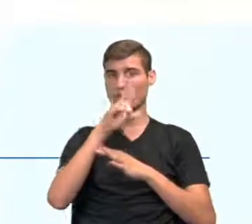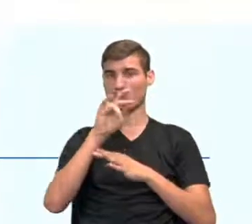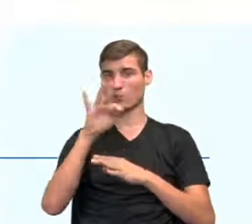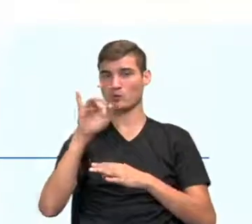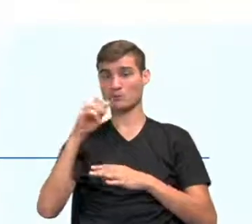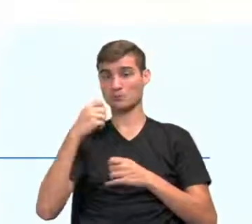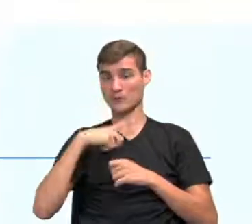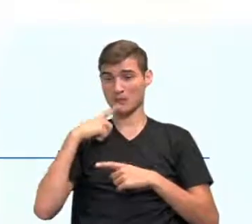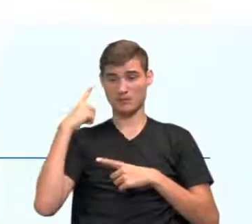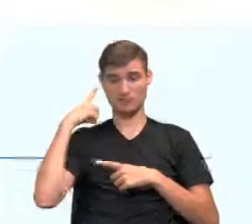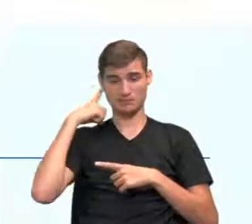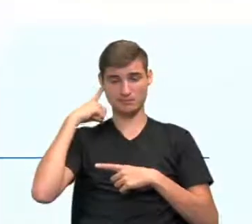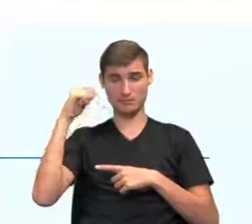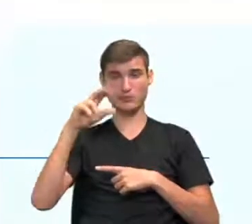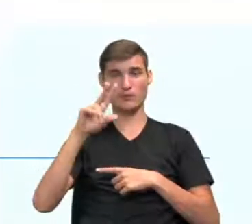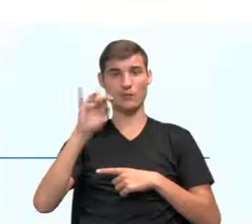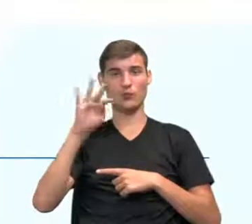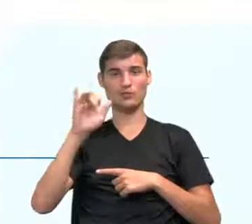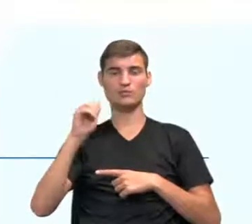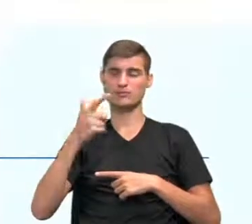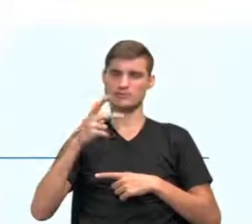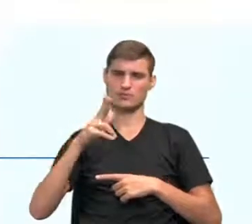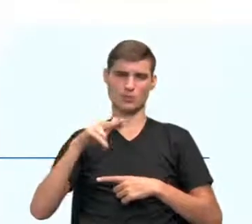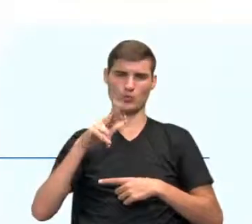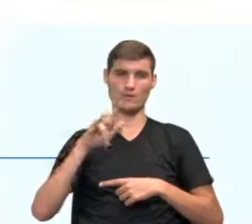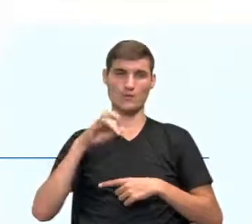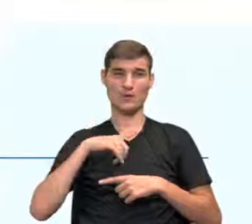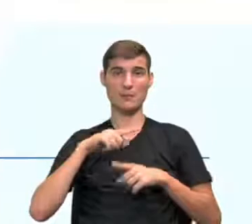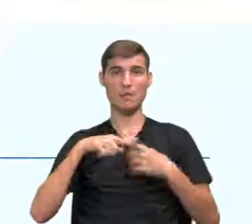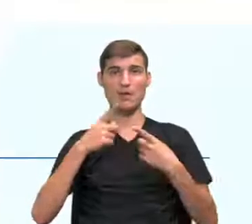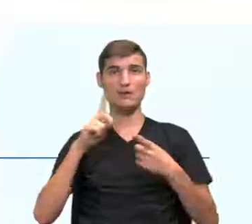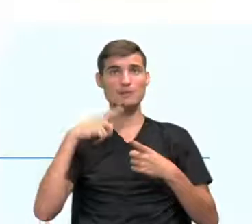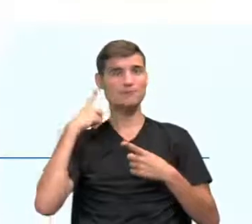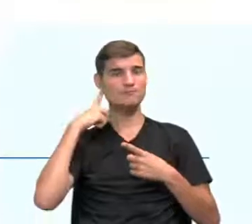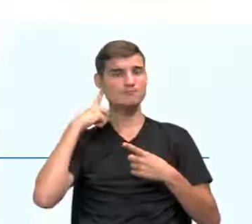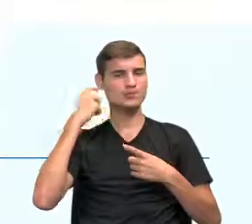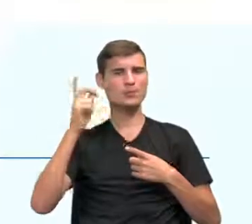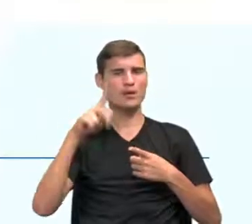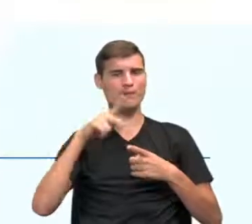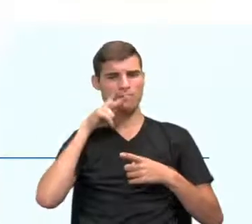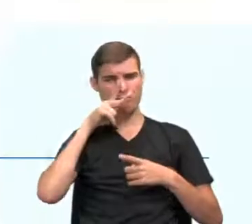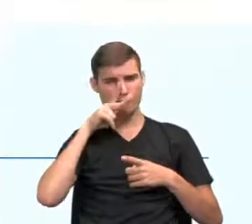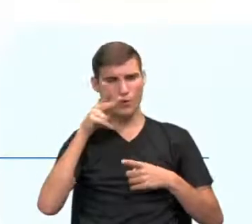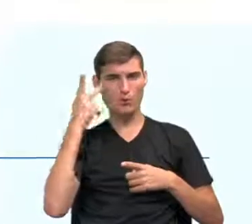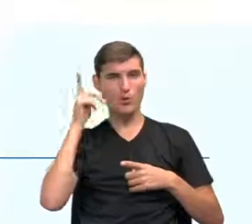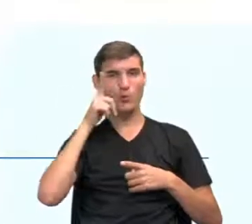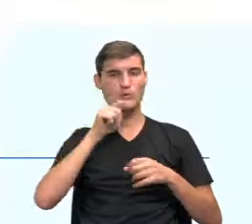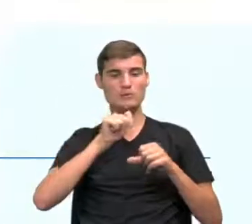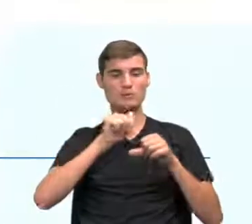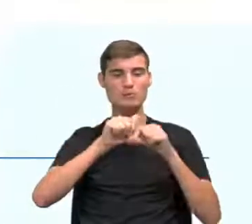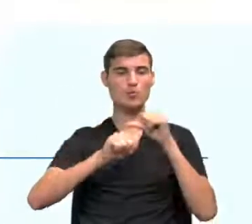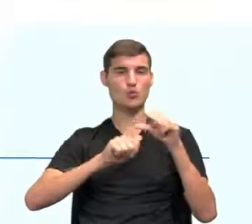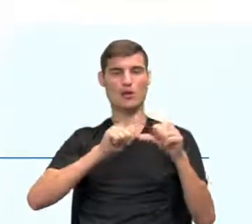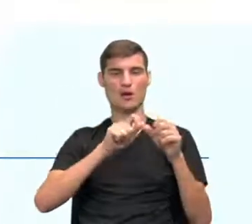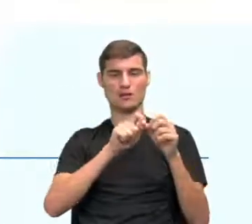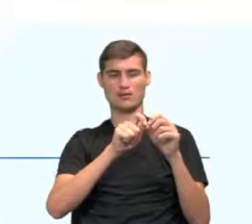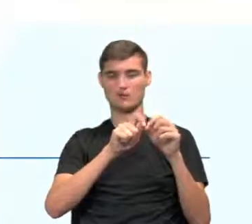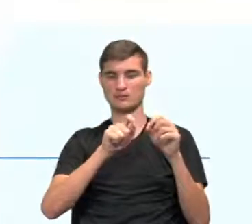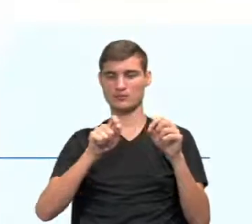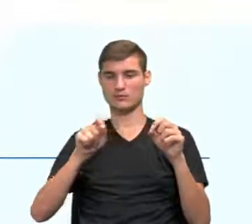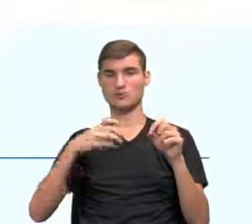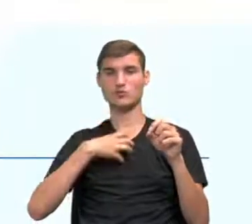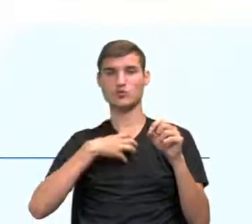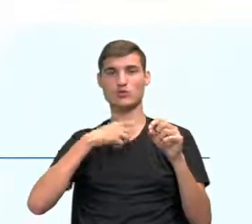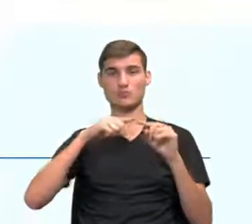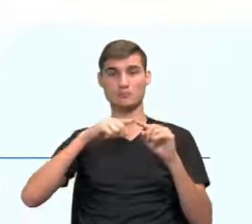5 volts. Isso quase nunca vai acontecer. Então, o ruído tem que ser muito grande para conseguir mudar